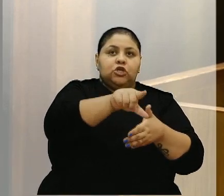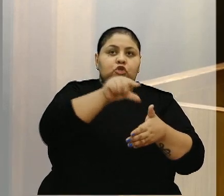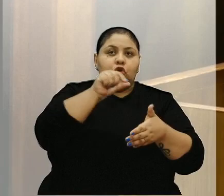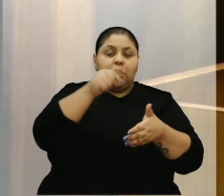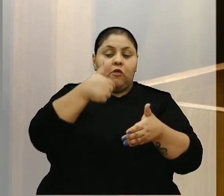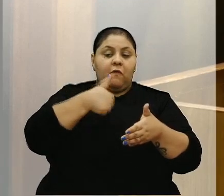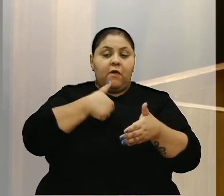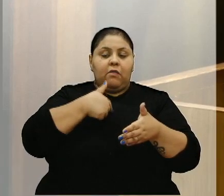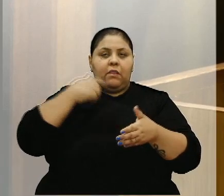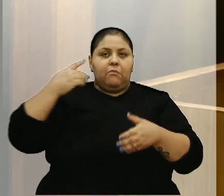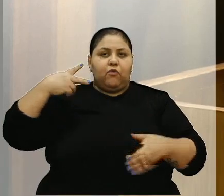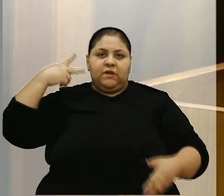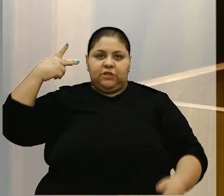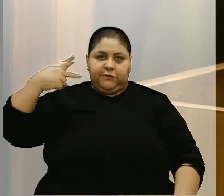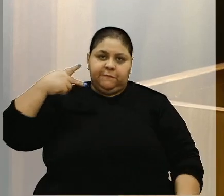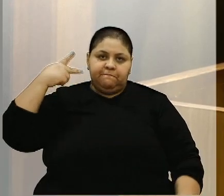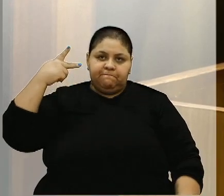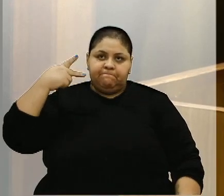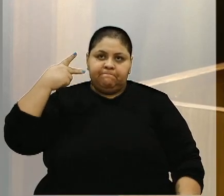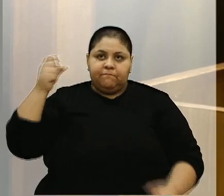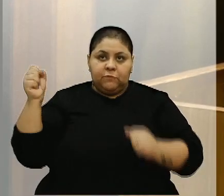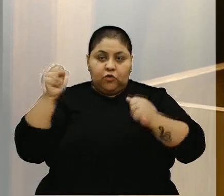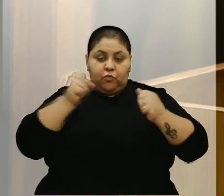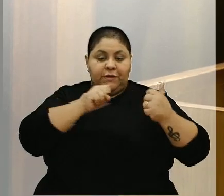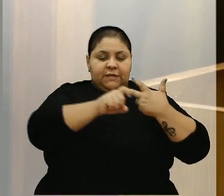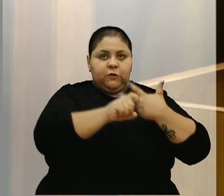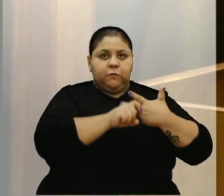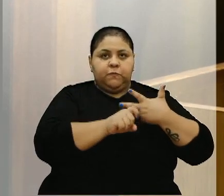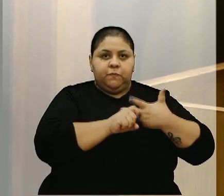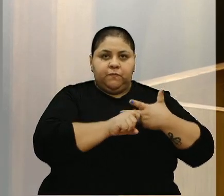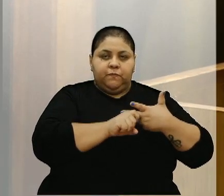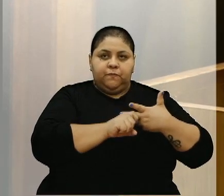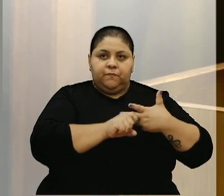política e no Poder Executivo